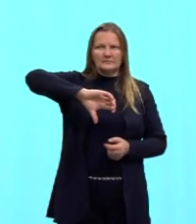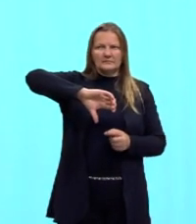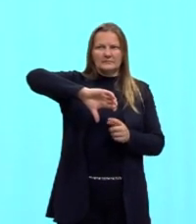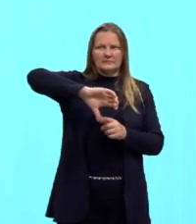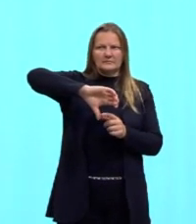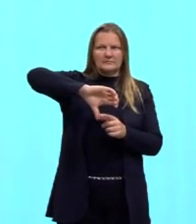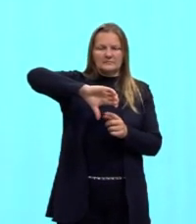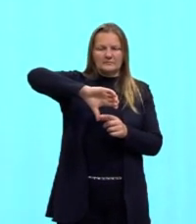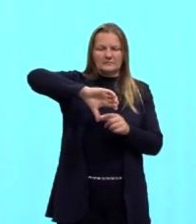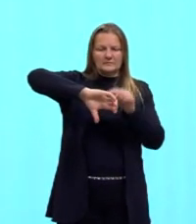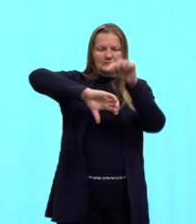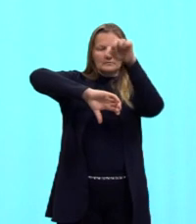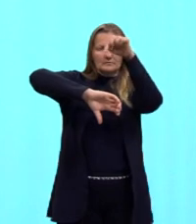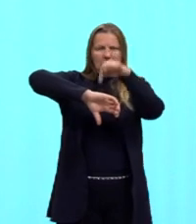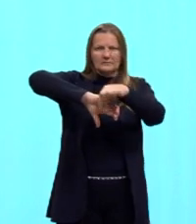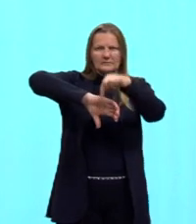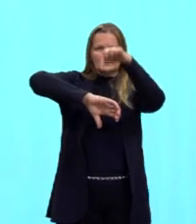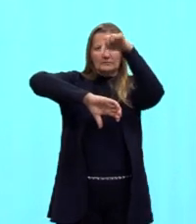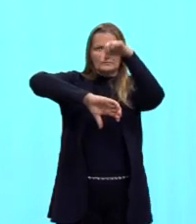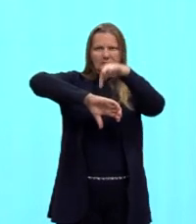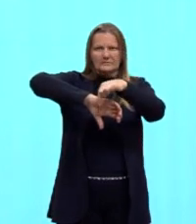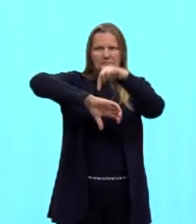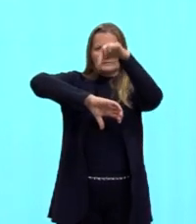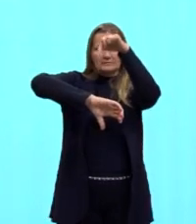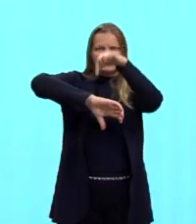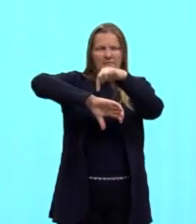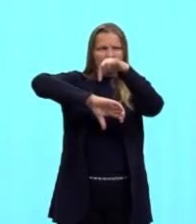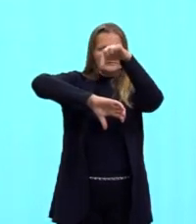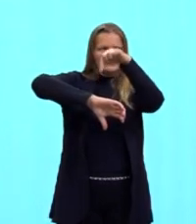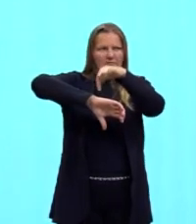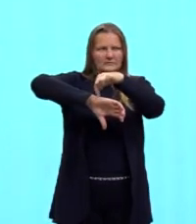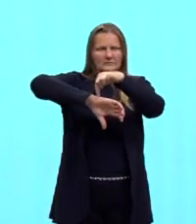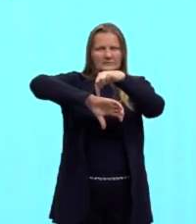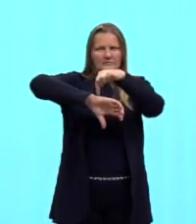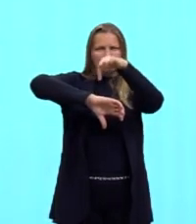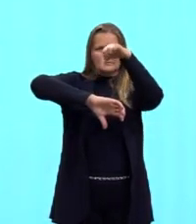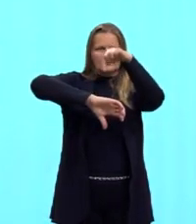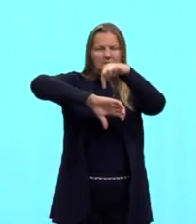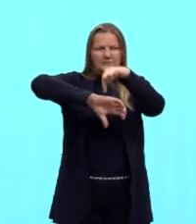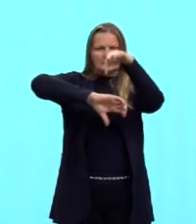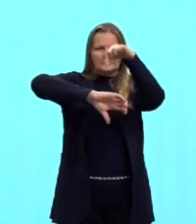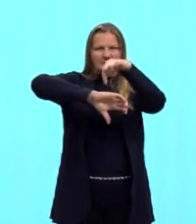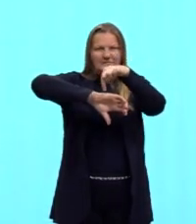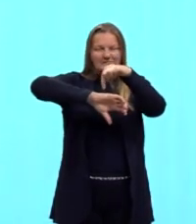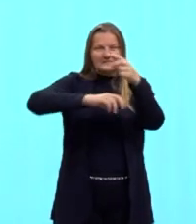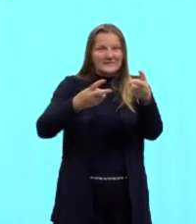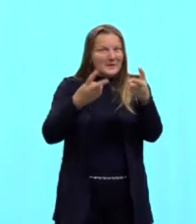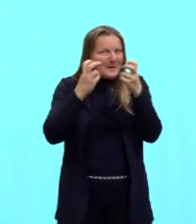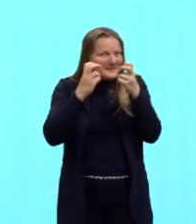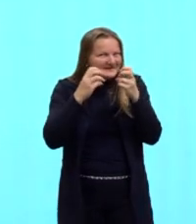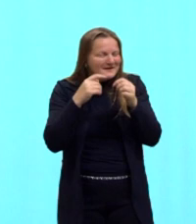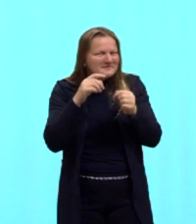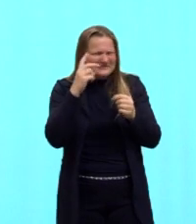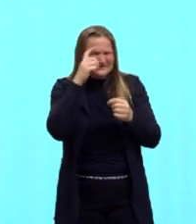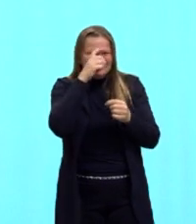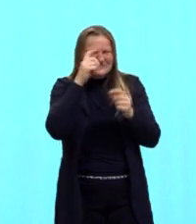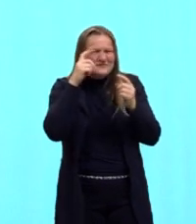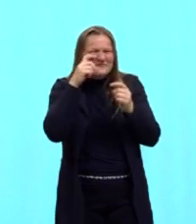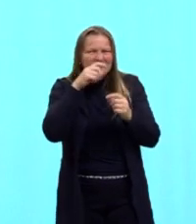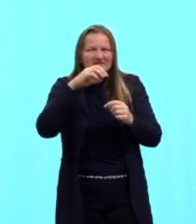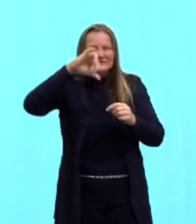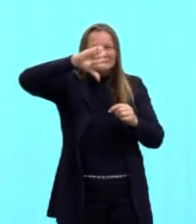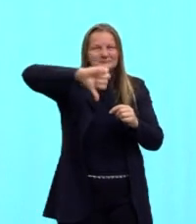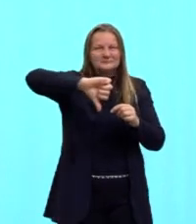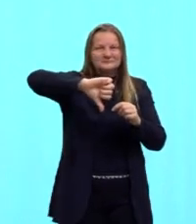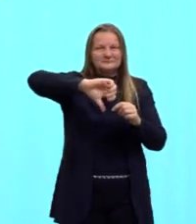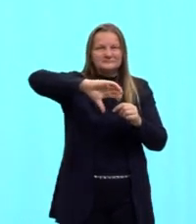dedo polegar tem que ficar na direção da corrente. Agora ela está para baixo, ó. Vejam? É um pouco mais difícil de ver, né? Ó, mas